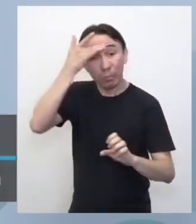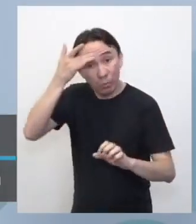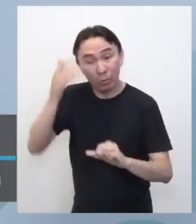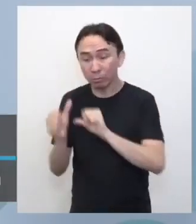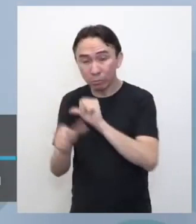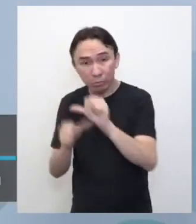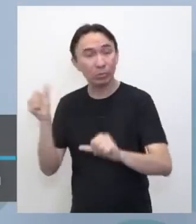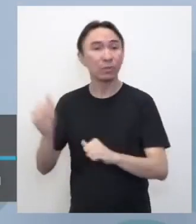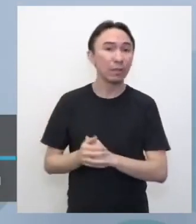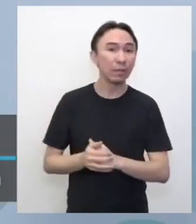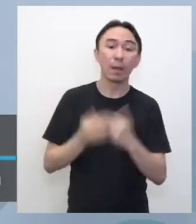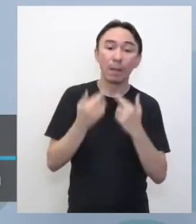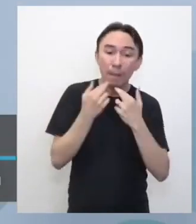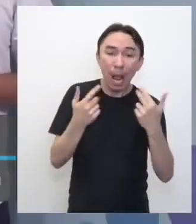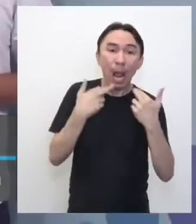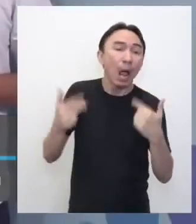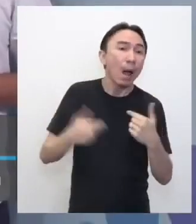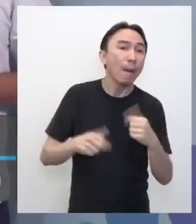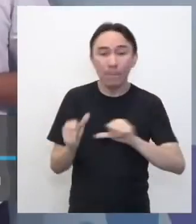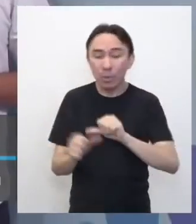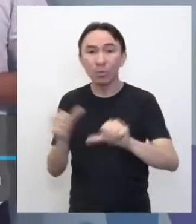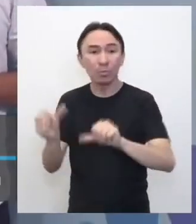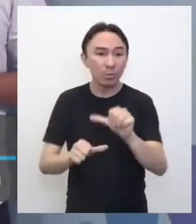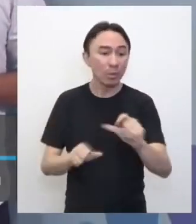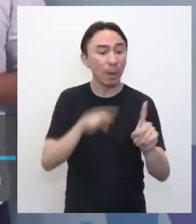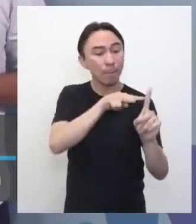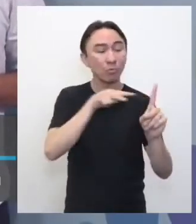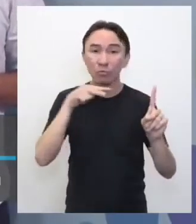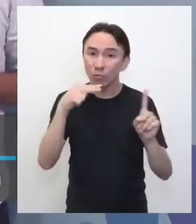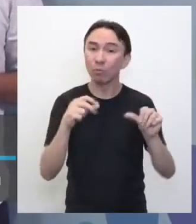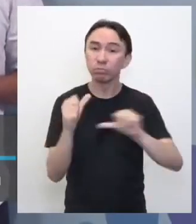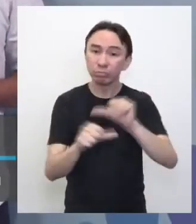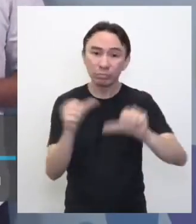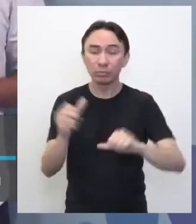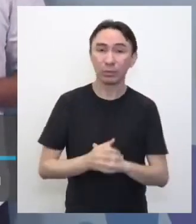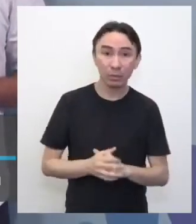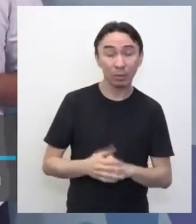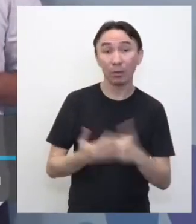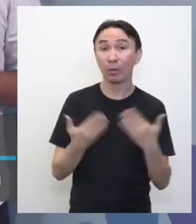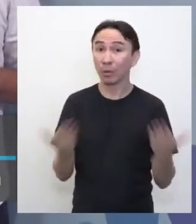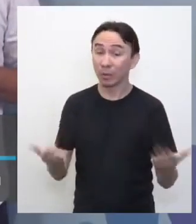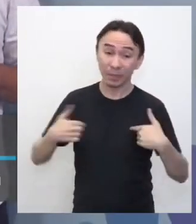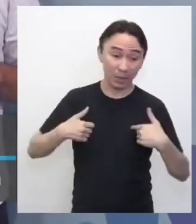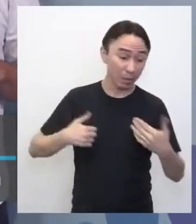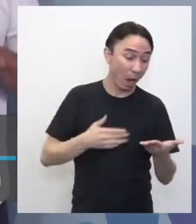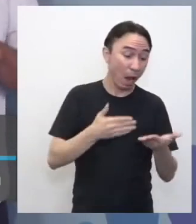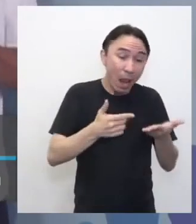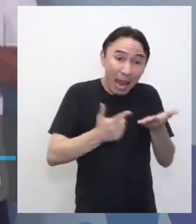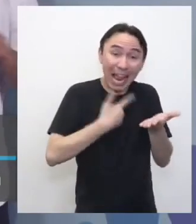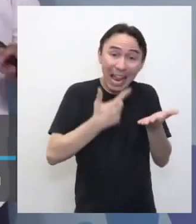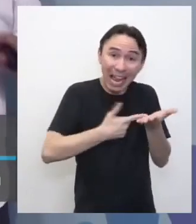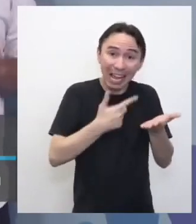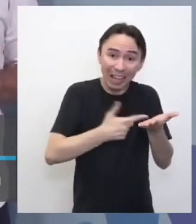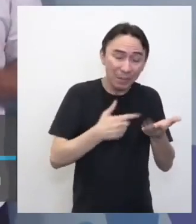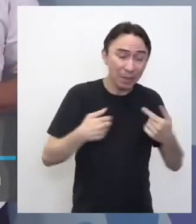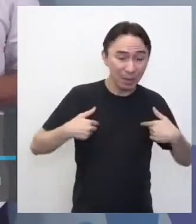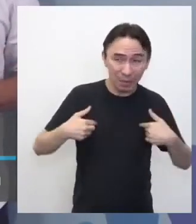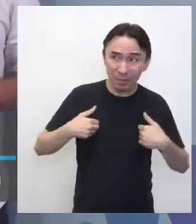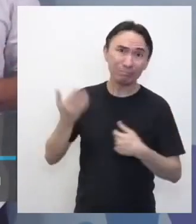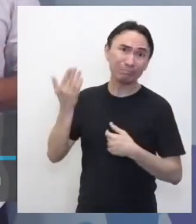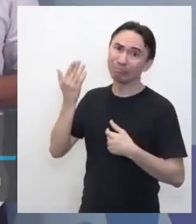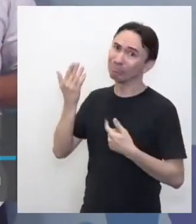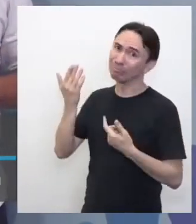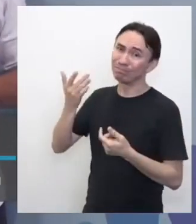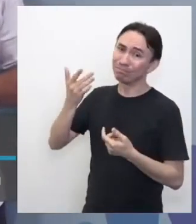tem muita coisa aqui, hein, posso dizer, professora Tayana, que sem os livros eu seria outro ser humano hoje, eu seria uma pessoa